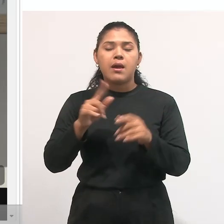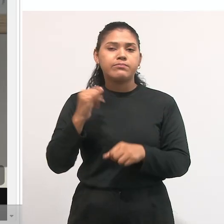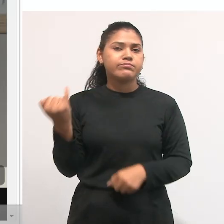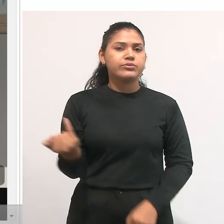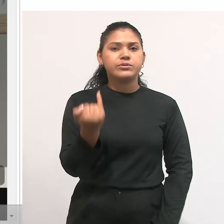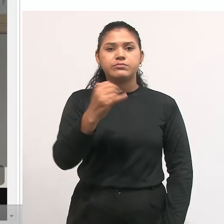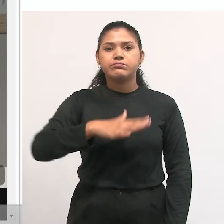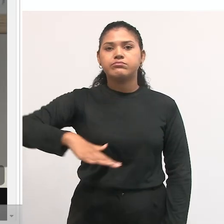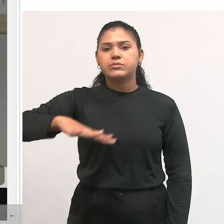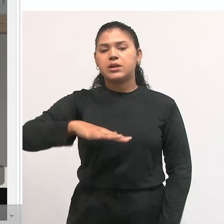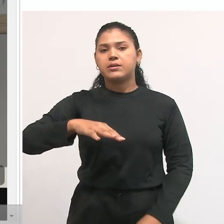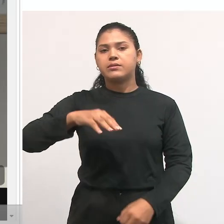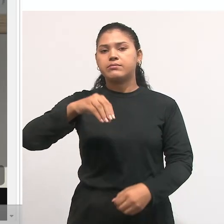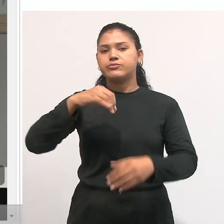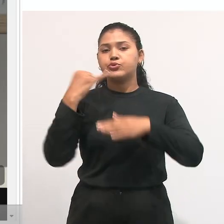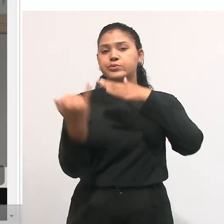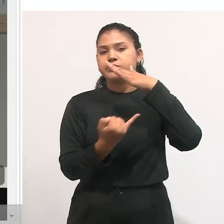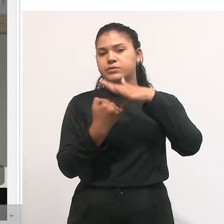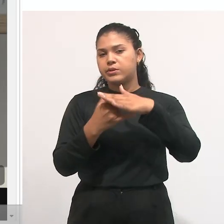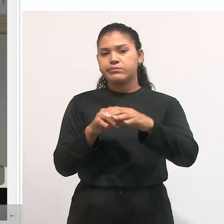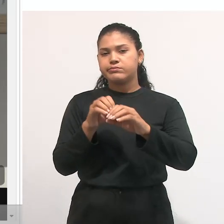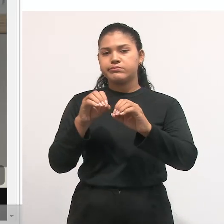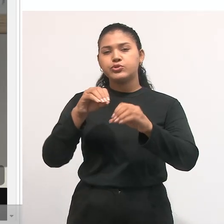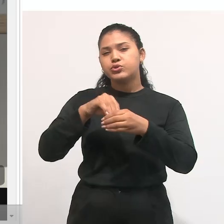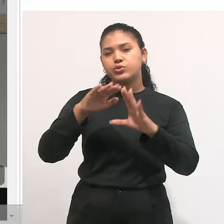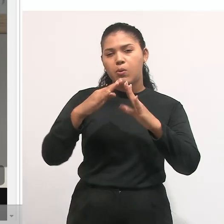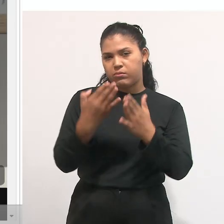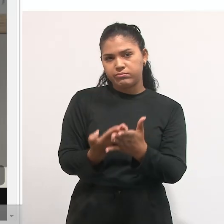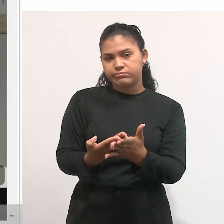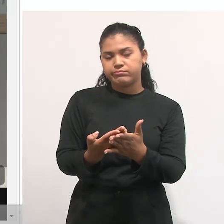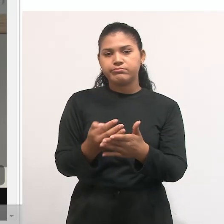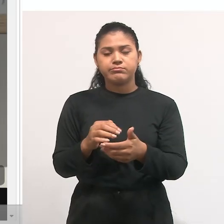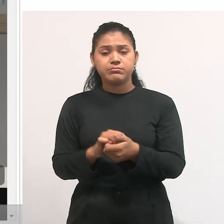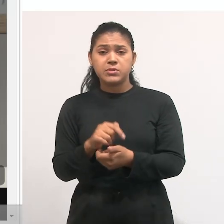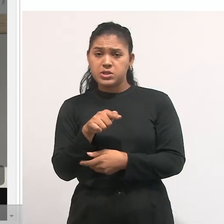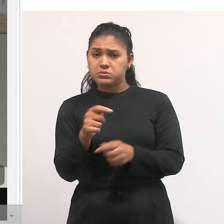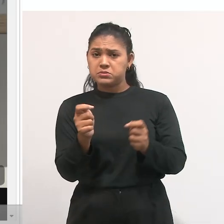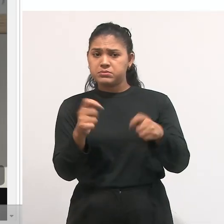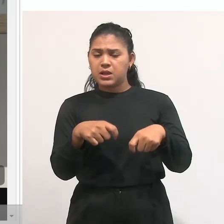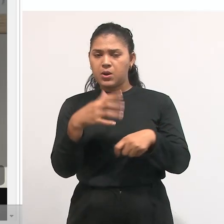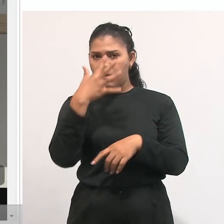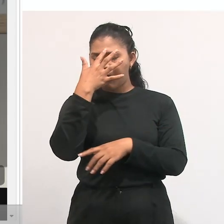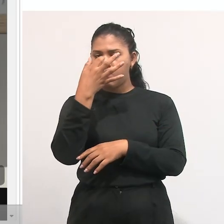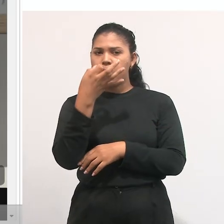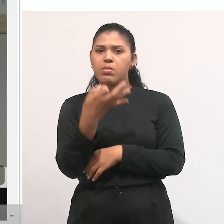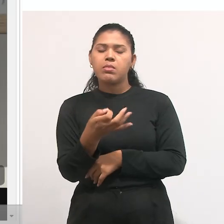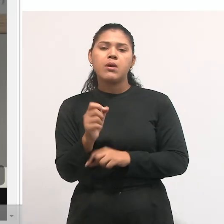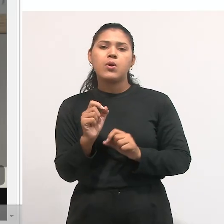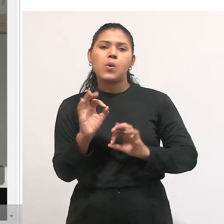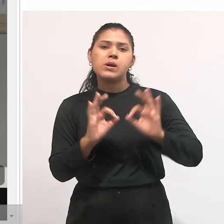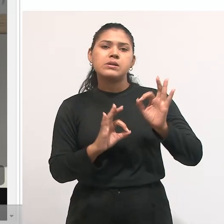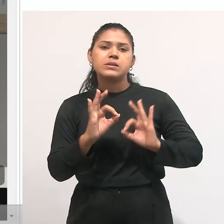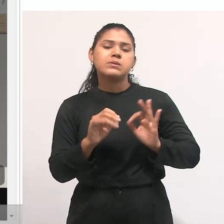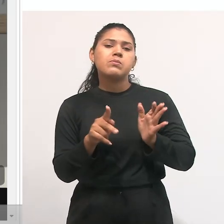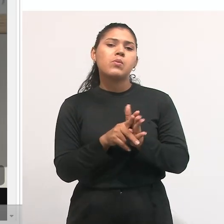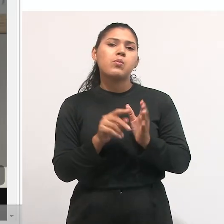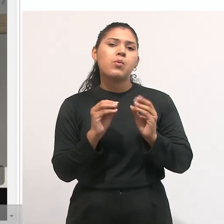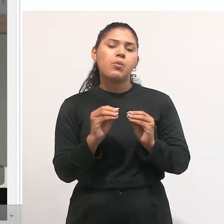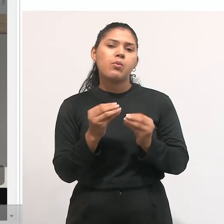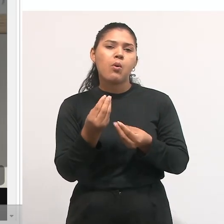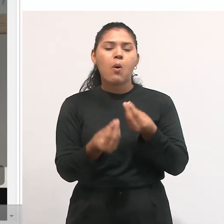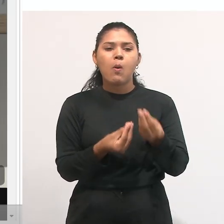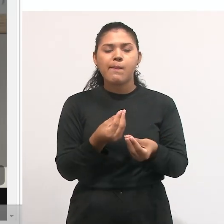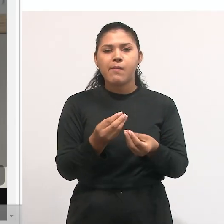aprendizagem na instituição educacional. Aqui eu posso considerar, nessa forma de organização nuclear, como,